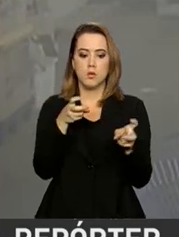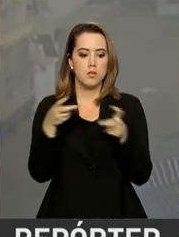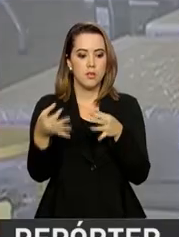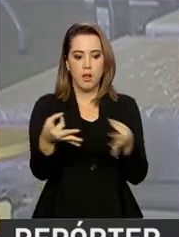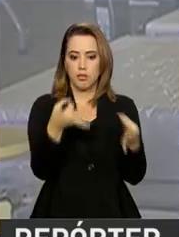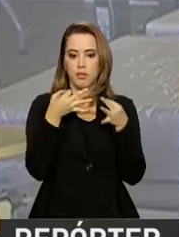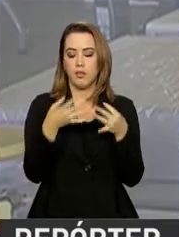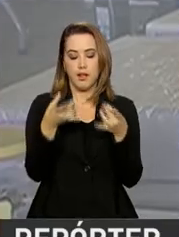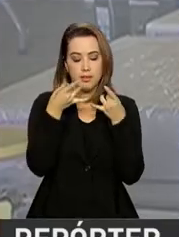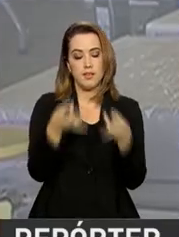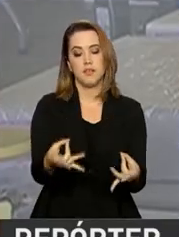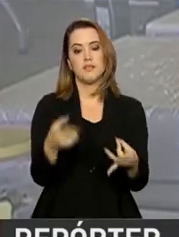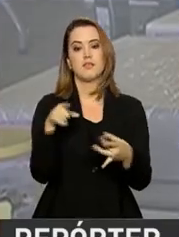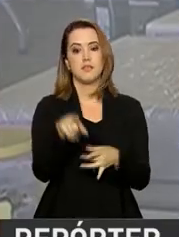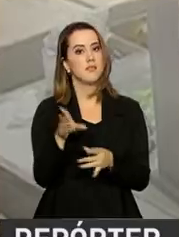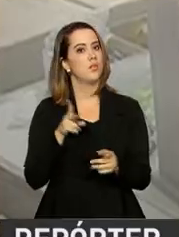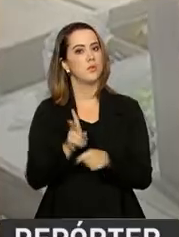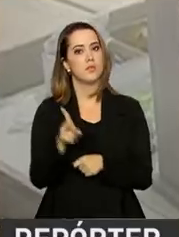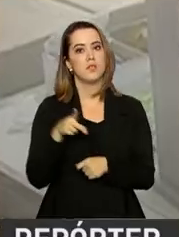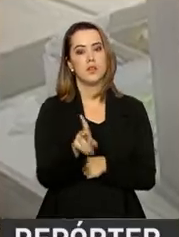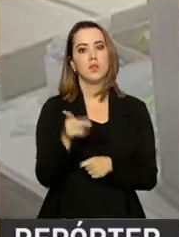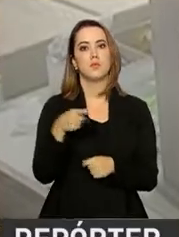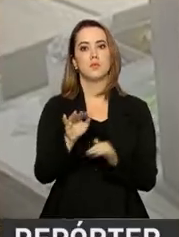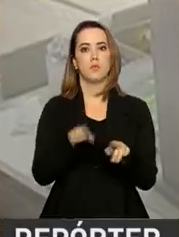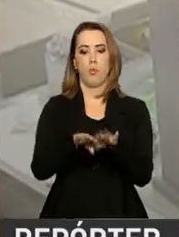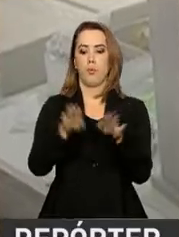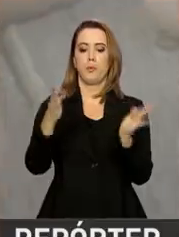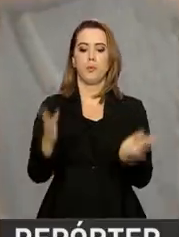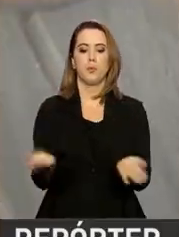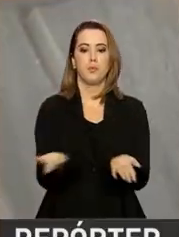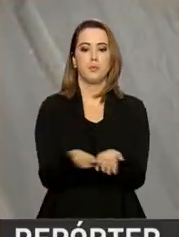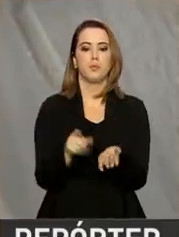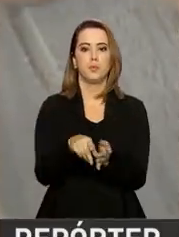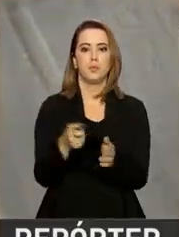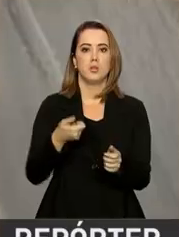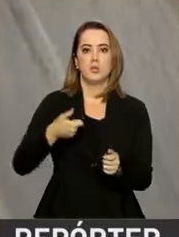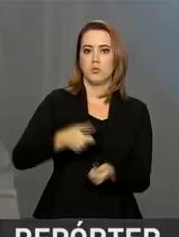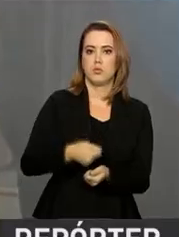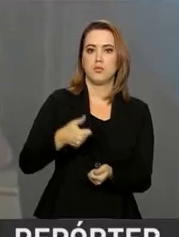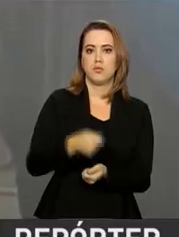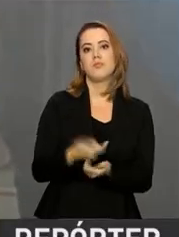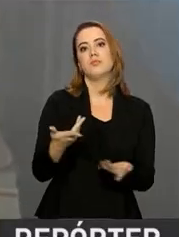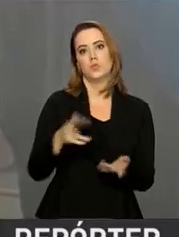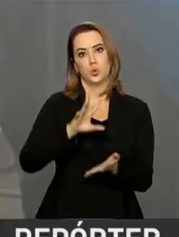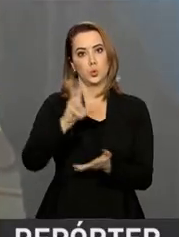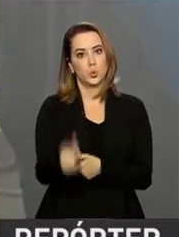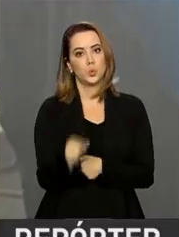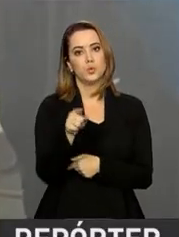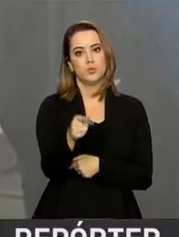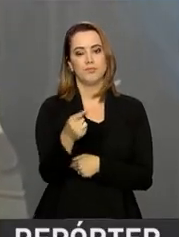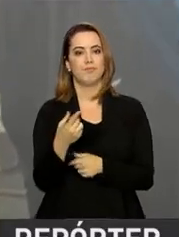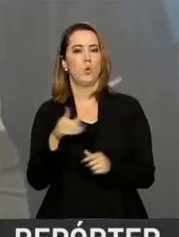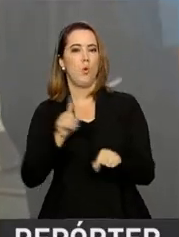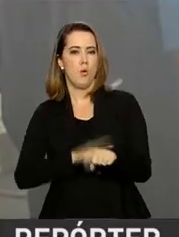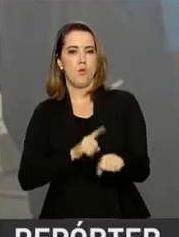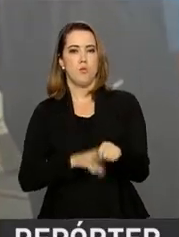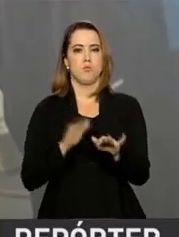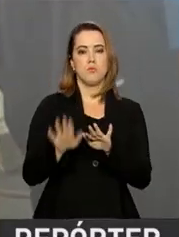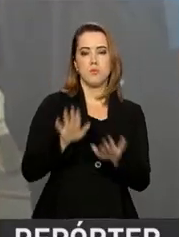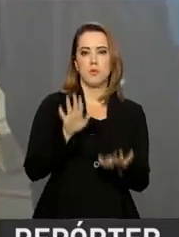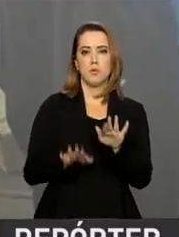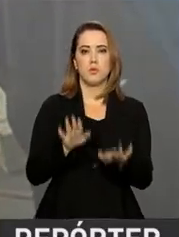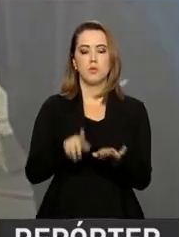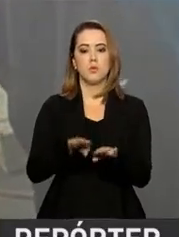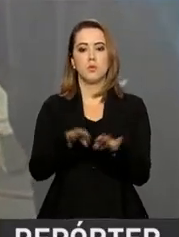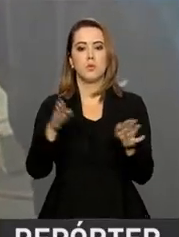rapidez em todo o processo encaixar cada peça parafusar direitinho o tempo médio de montagem das mesinhas